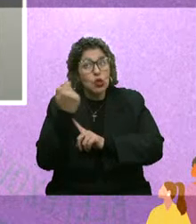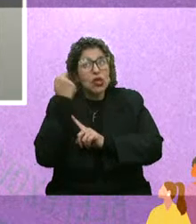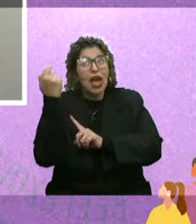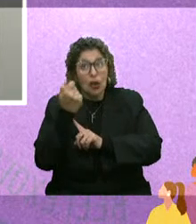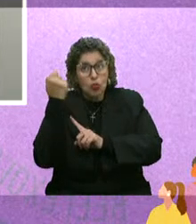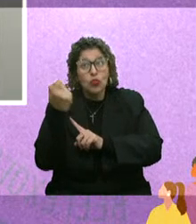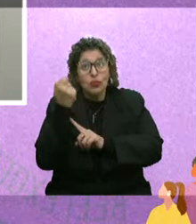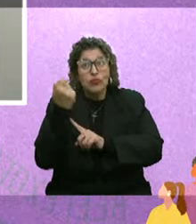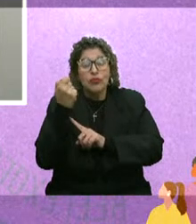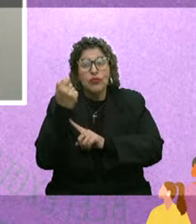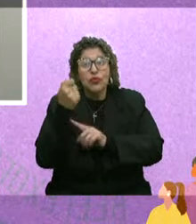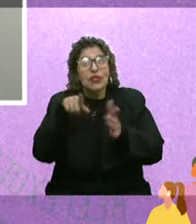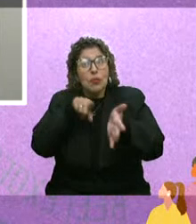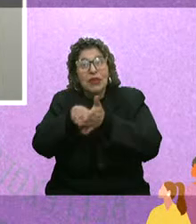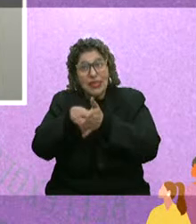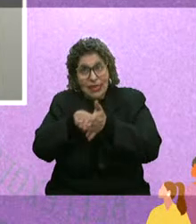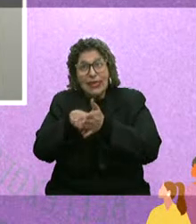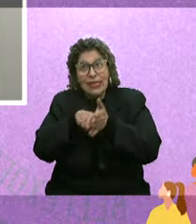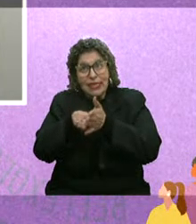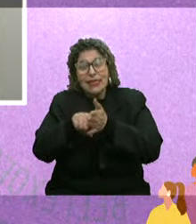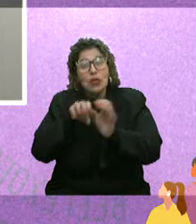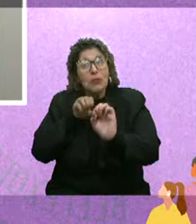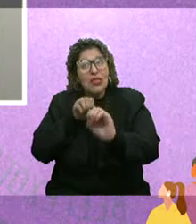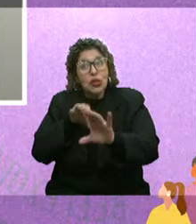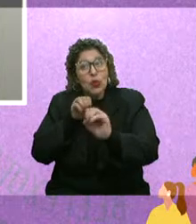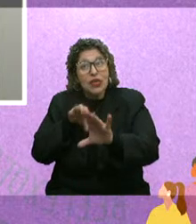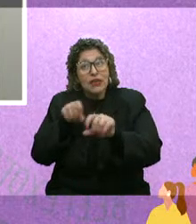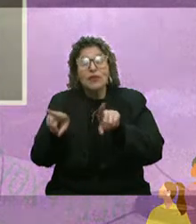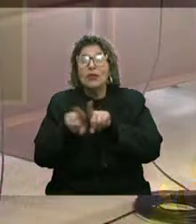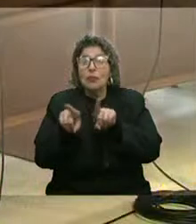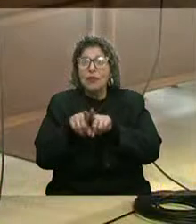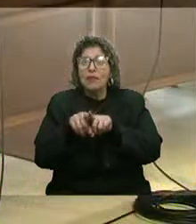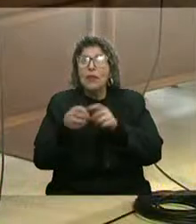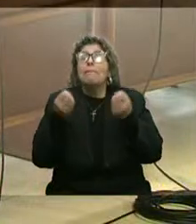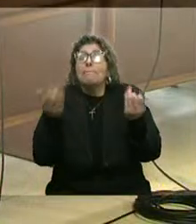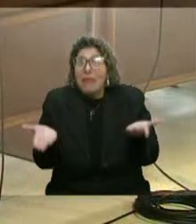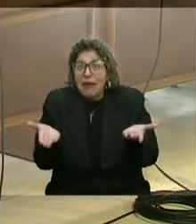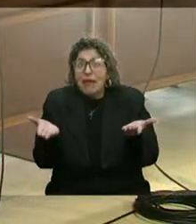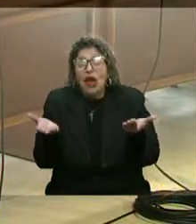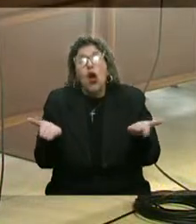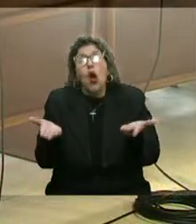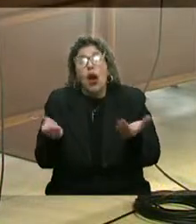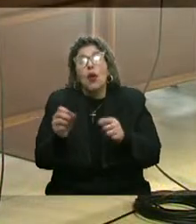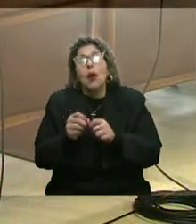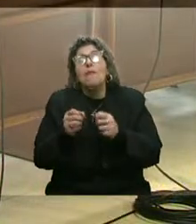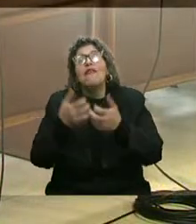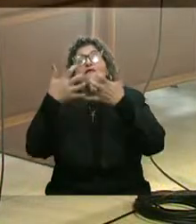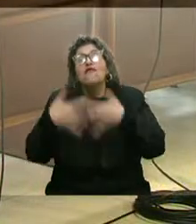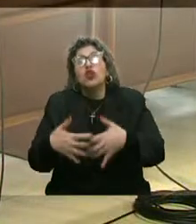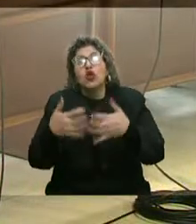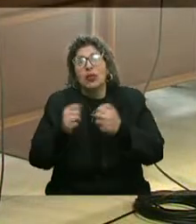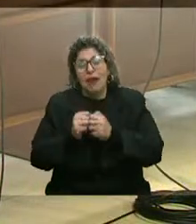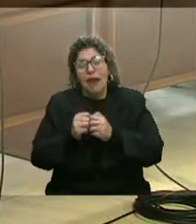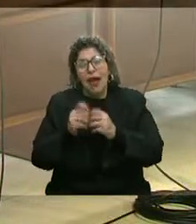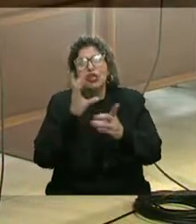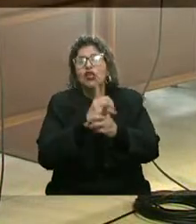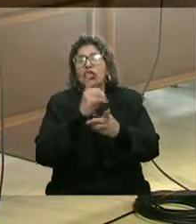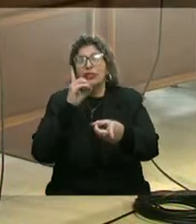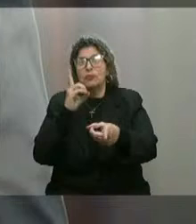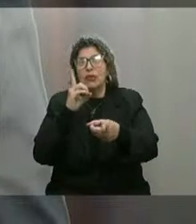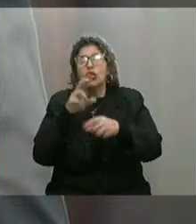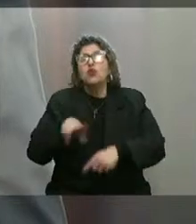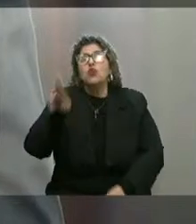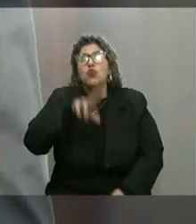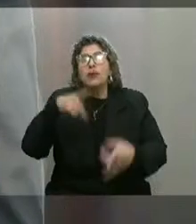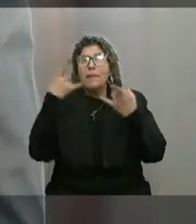isso aparecia na pesquisa de educação também, mas eles estão dizendo, tá bem, como é que vai ser isso? A questão, por exemplo, do distanciamento, do uso